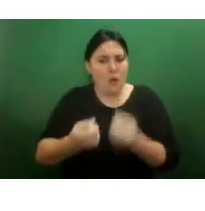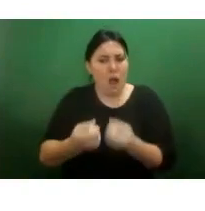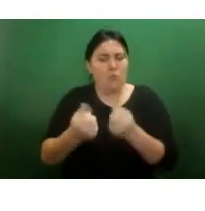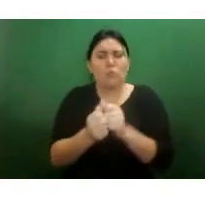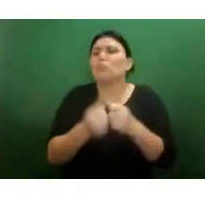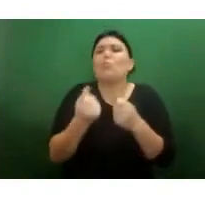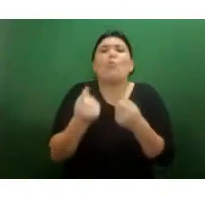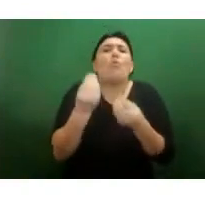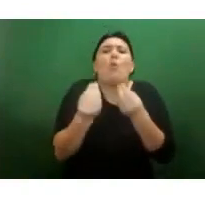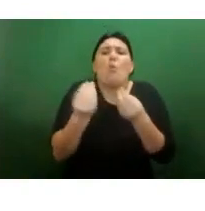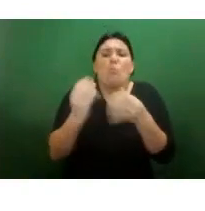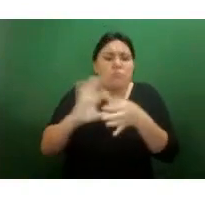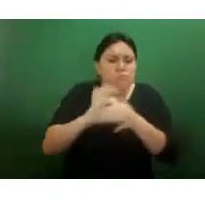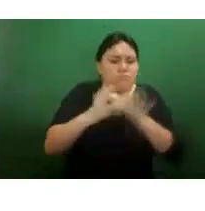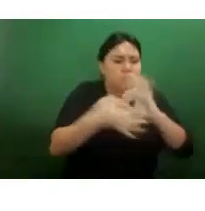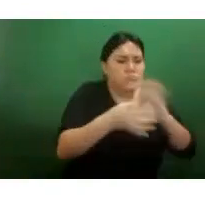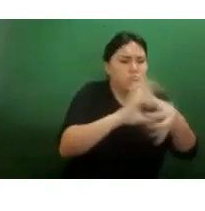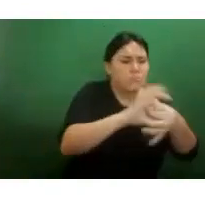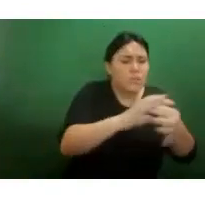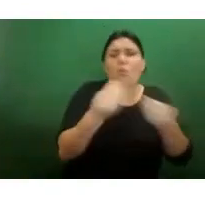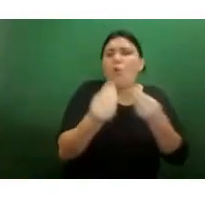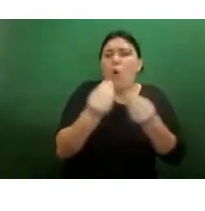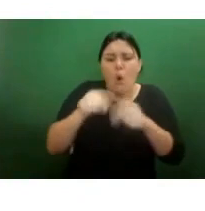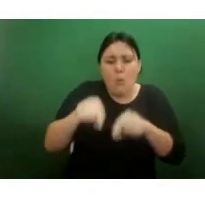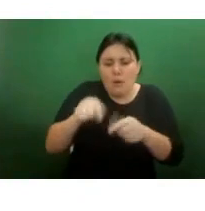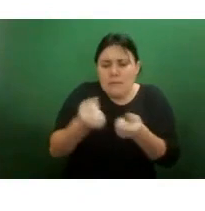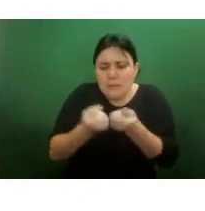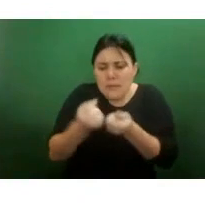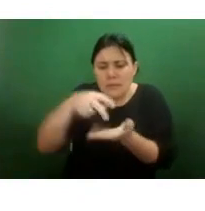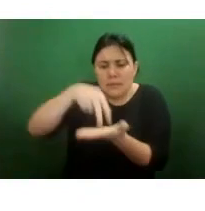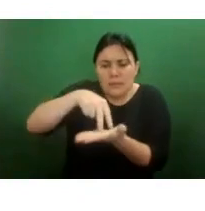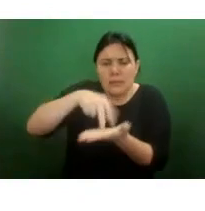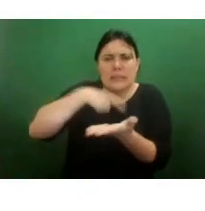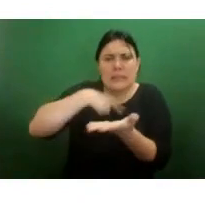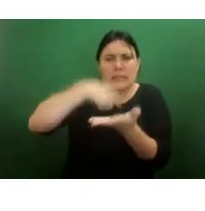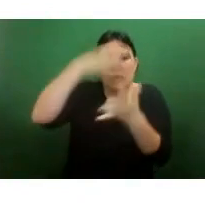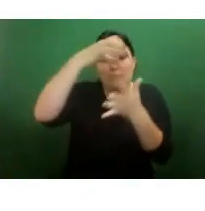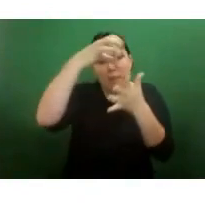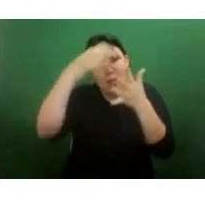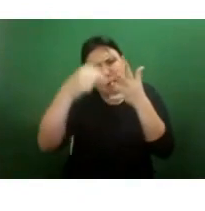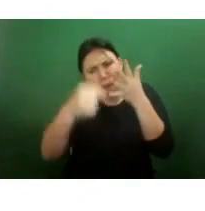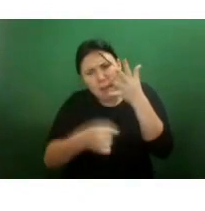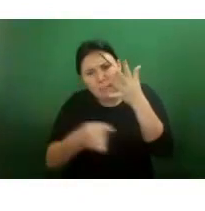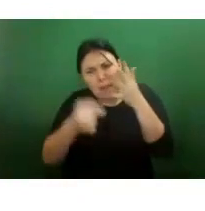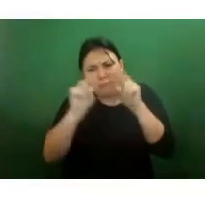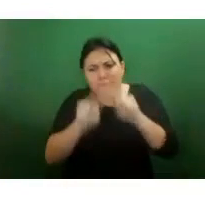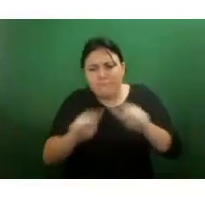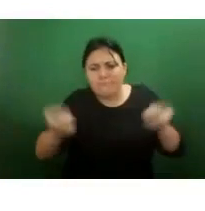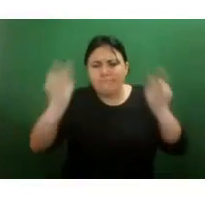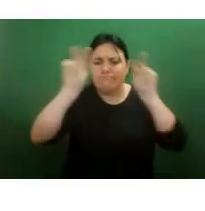parte? E esse carro alegórico, com tantos elementos visuais, com